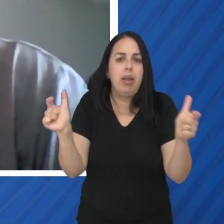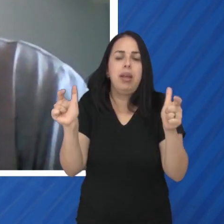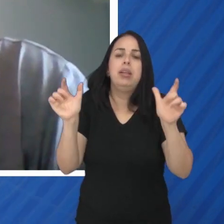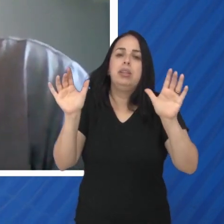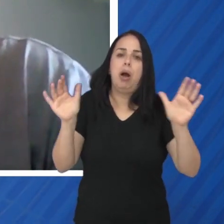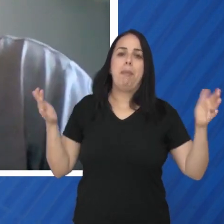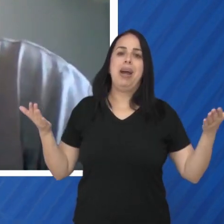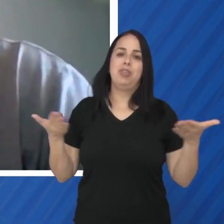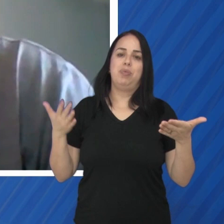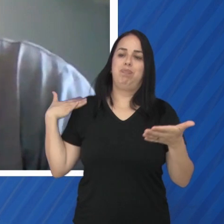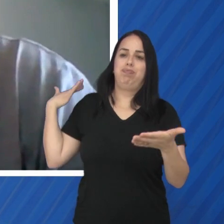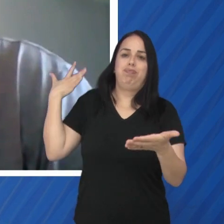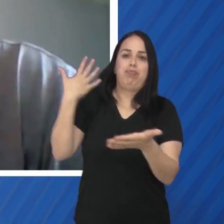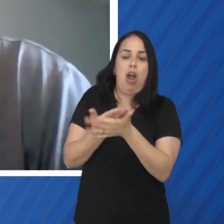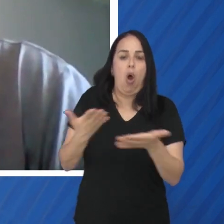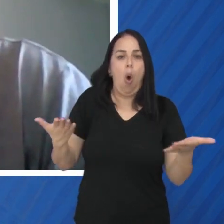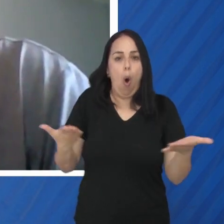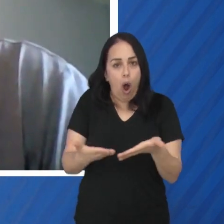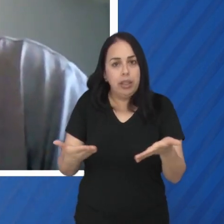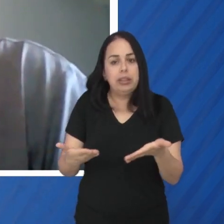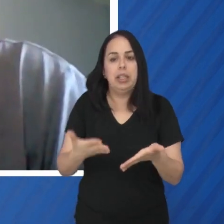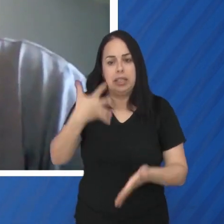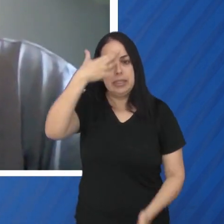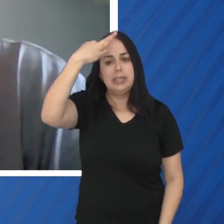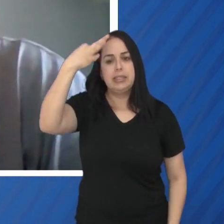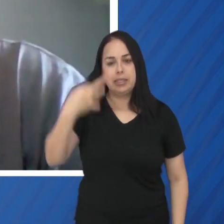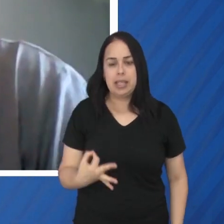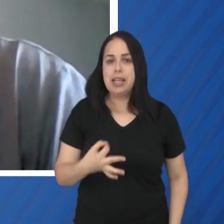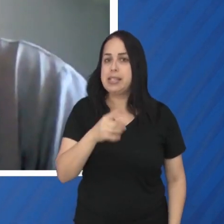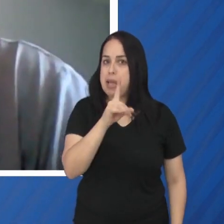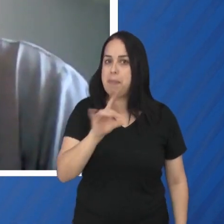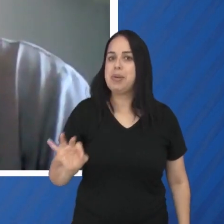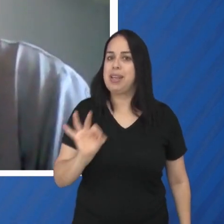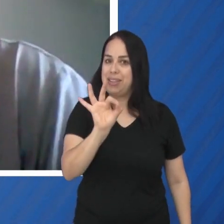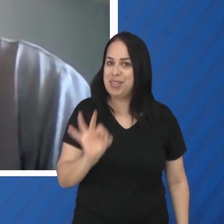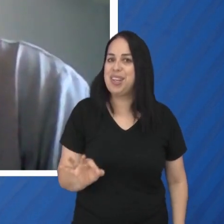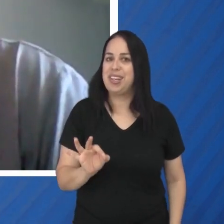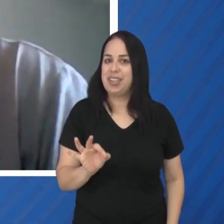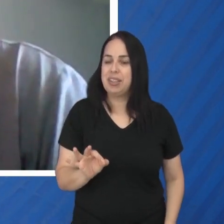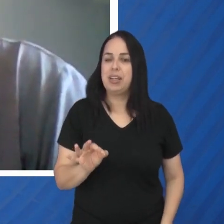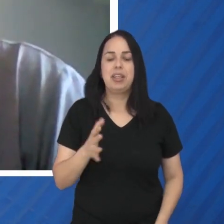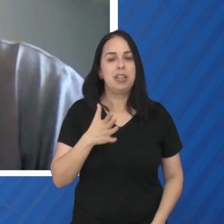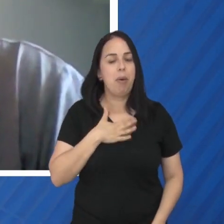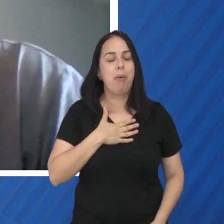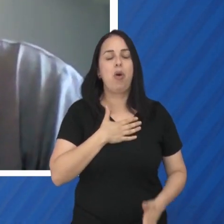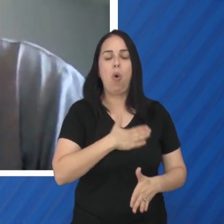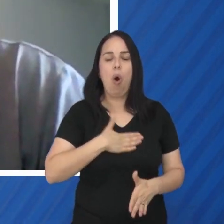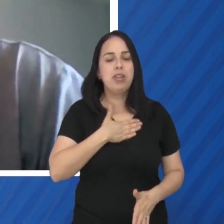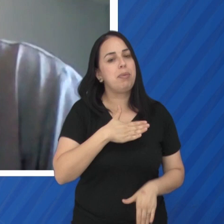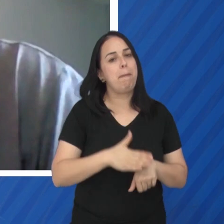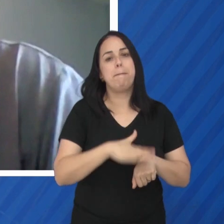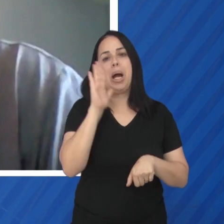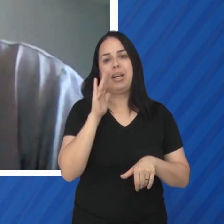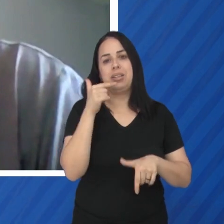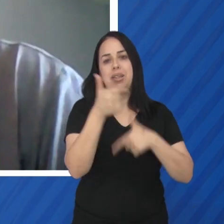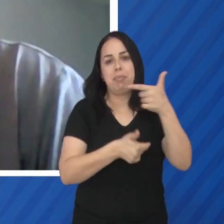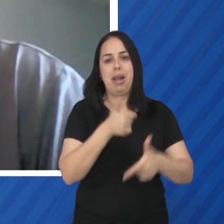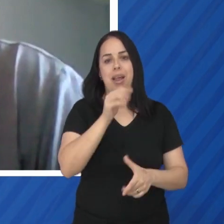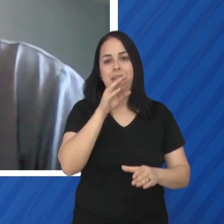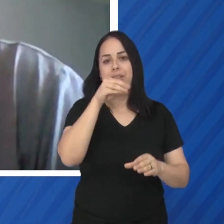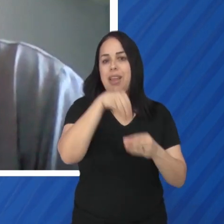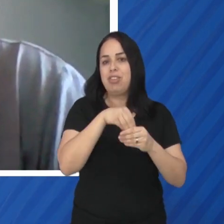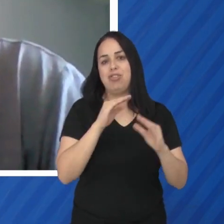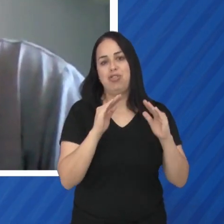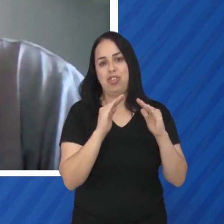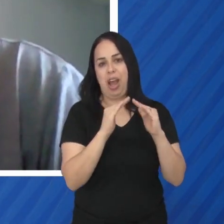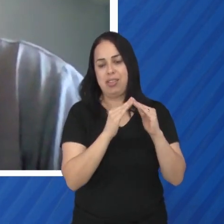muito novo. Mas hoje eu posso dizer, né, com exatidão aí, com 100% de certeza, que é o meu modelo preferido, sim, né, o home